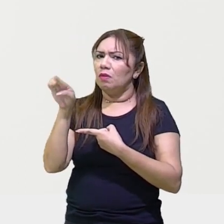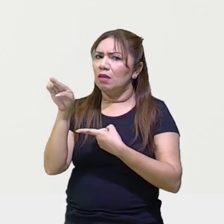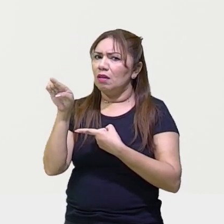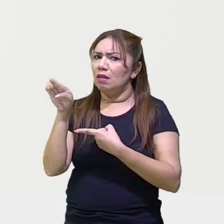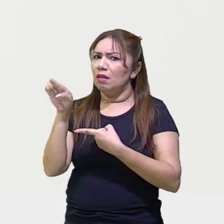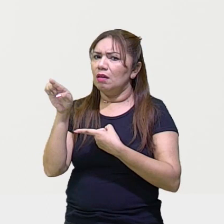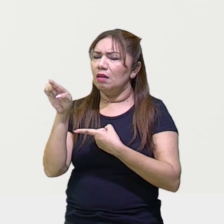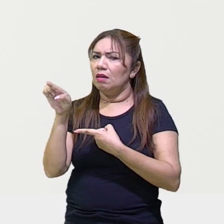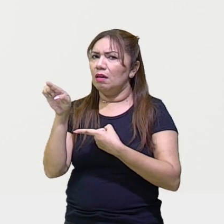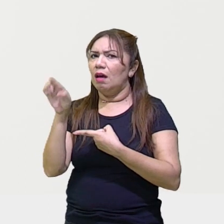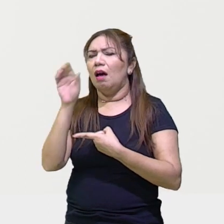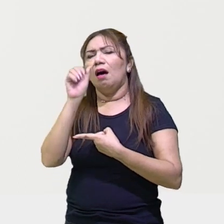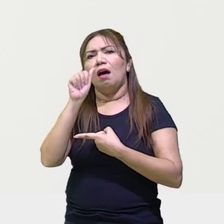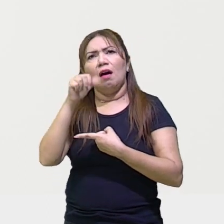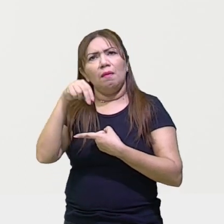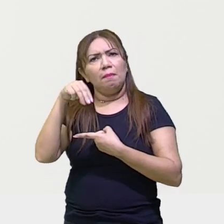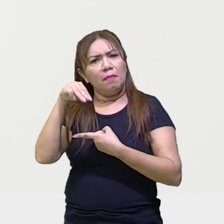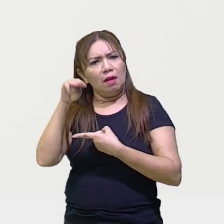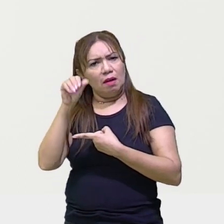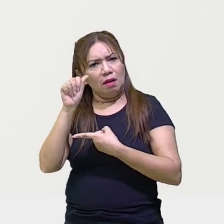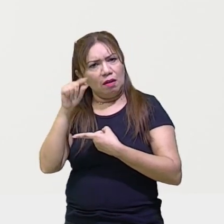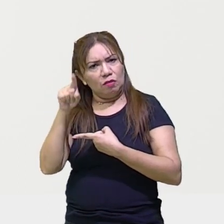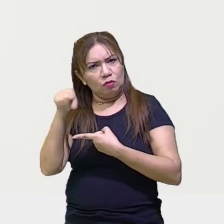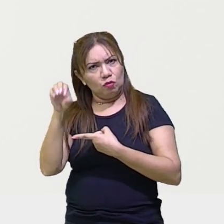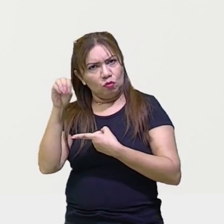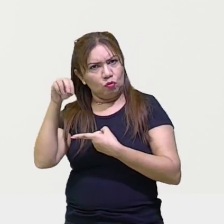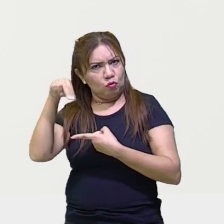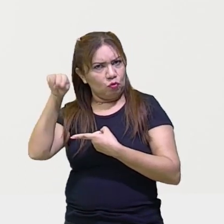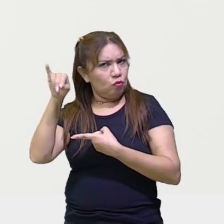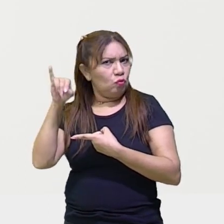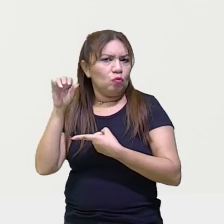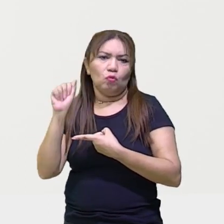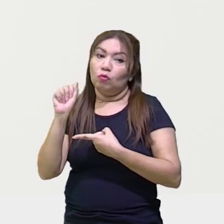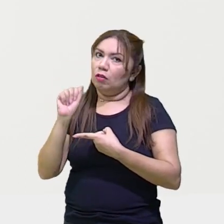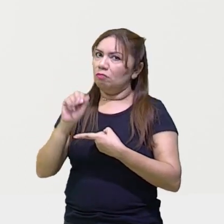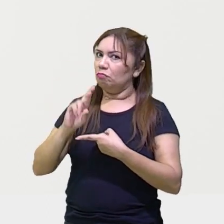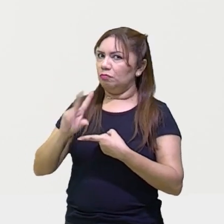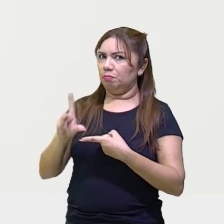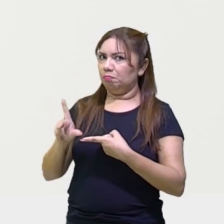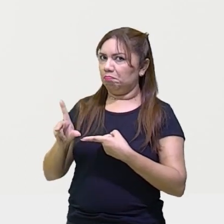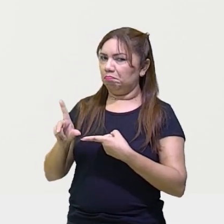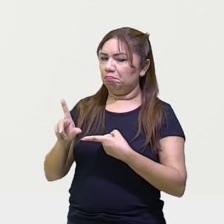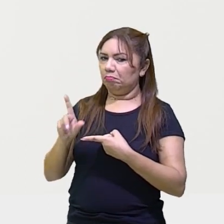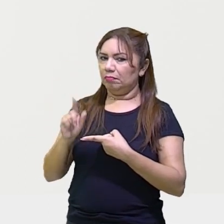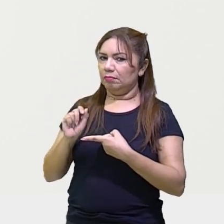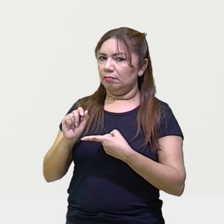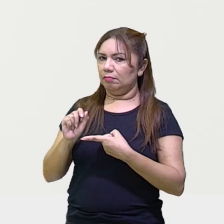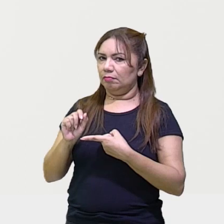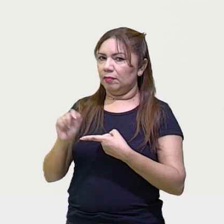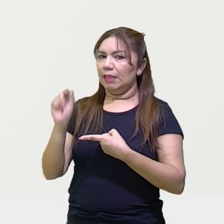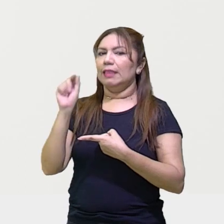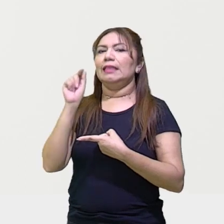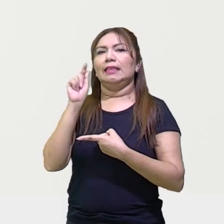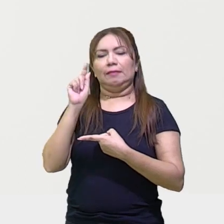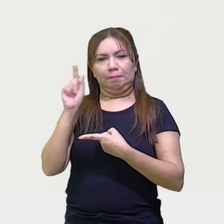oxítona? Amazônia. Amazônia já sai diferente, ó.